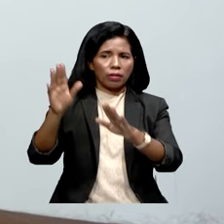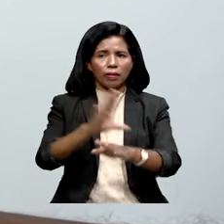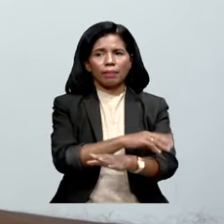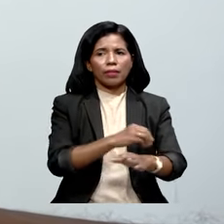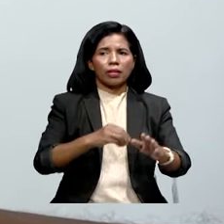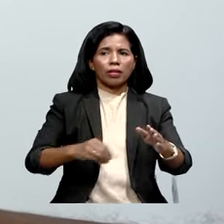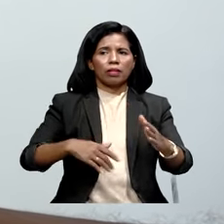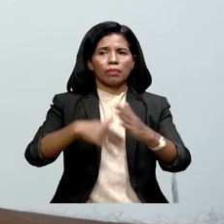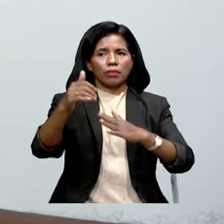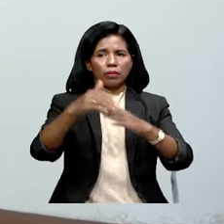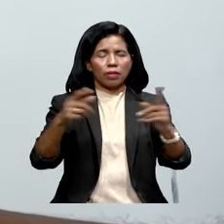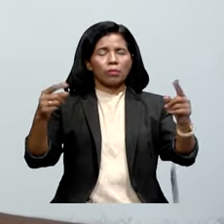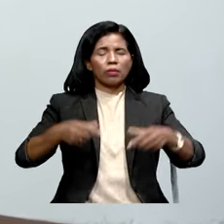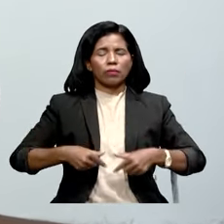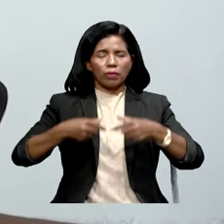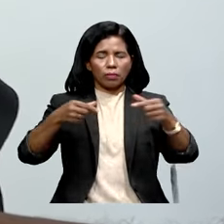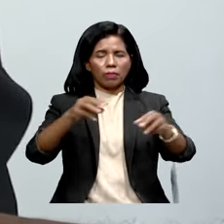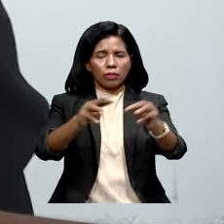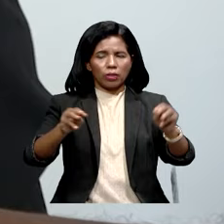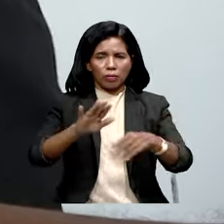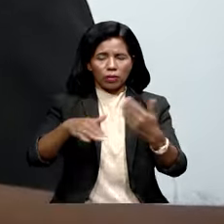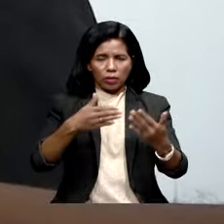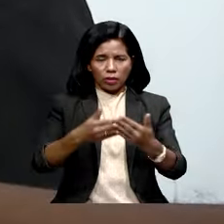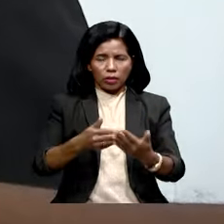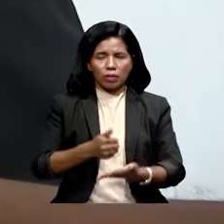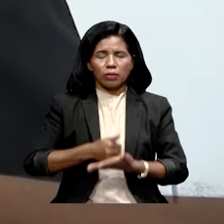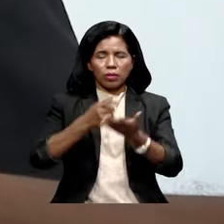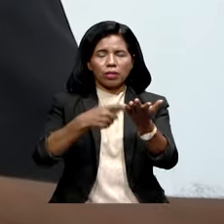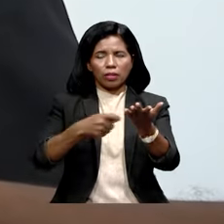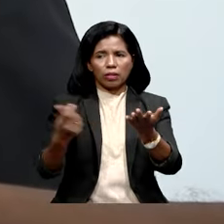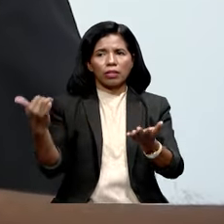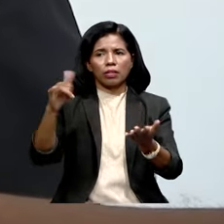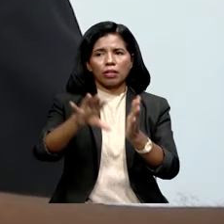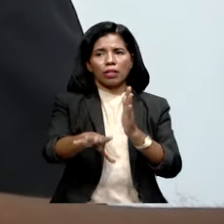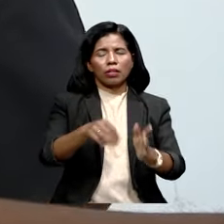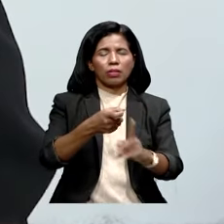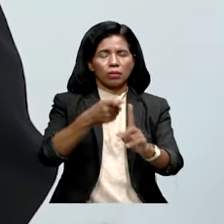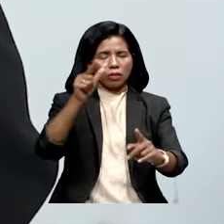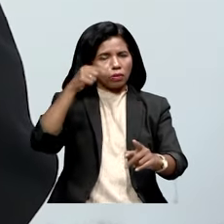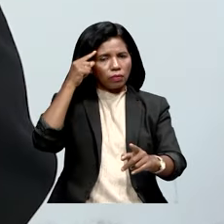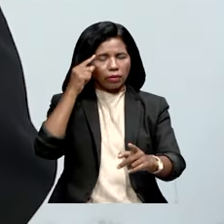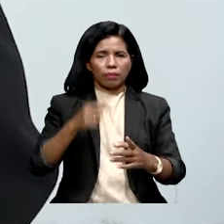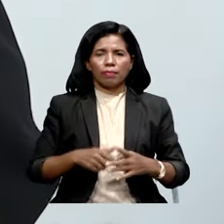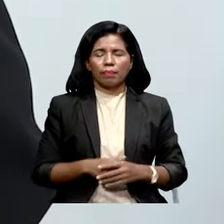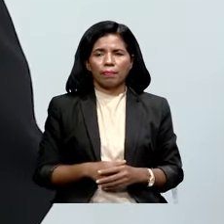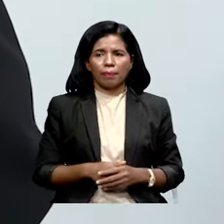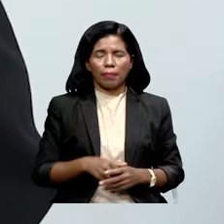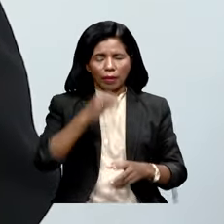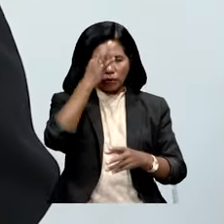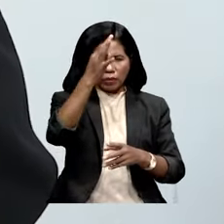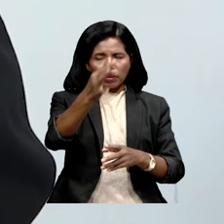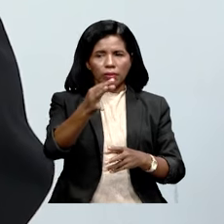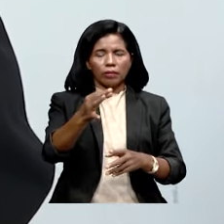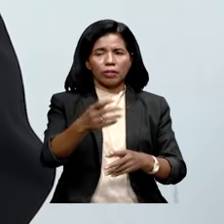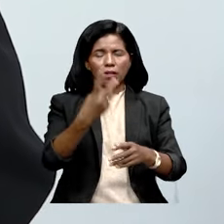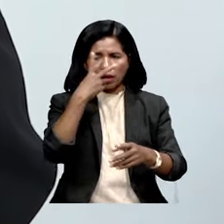infraestrutura, mas também falta para o município será. Mas assistência técnica, para ser atolado, não está na falta do governo central. Quando a rua,